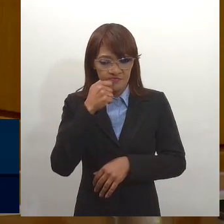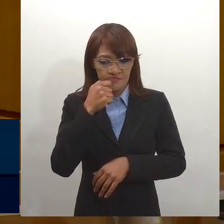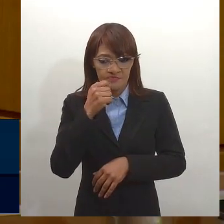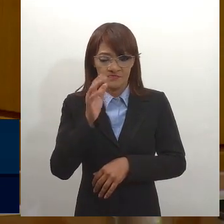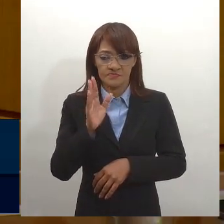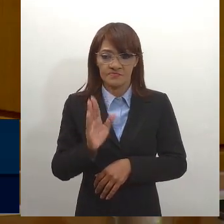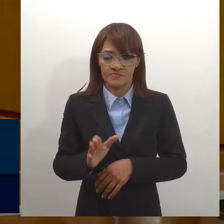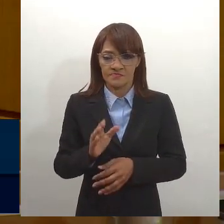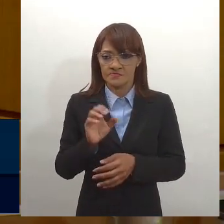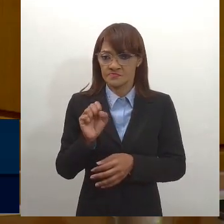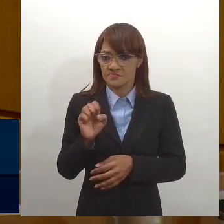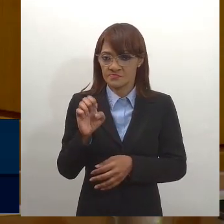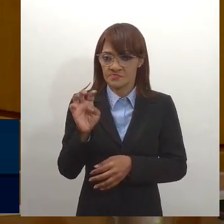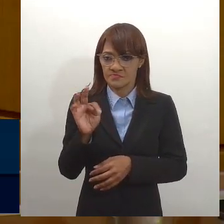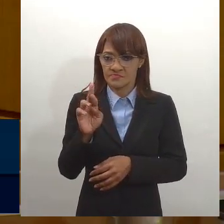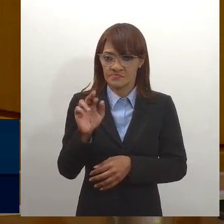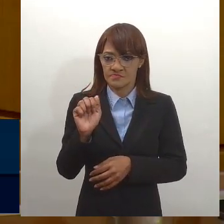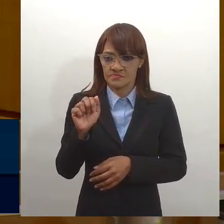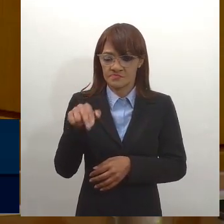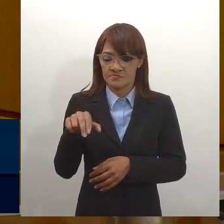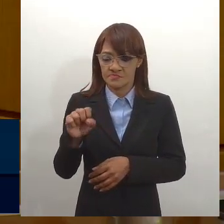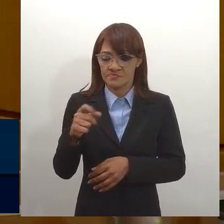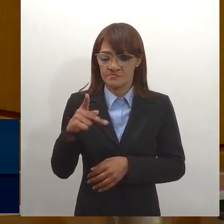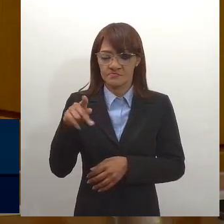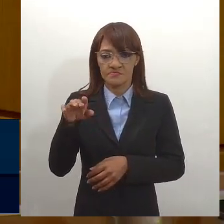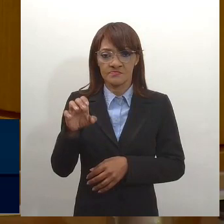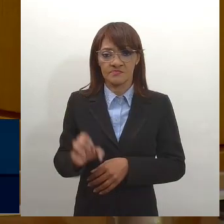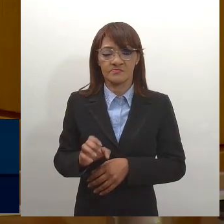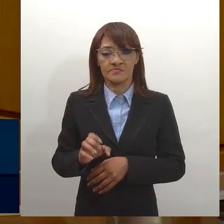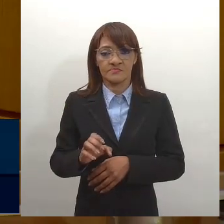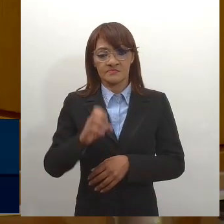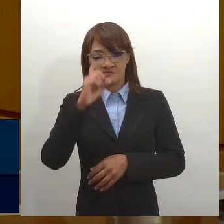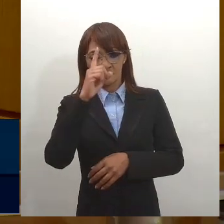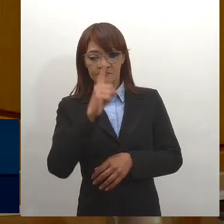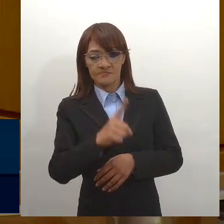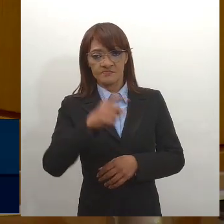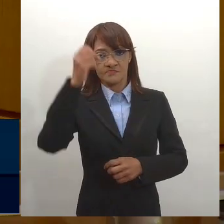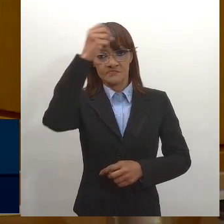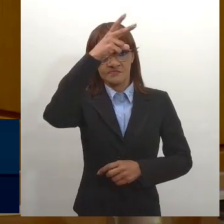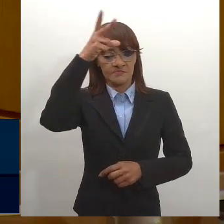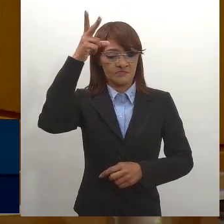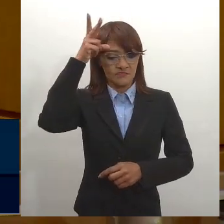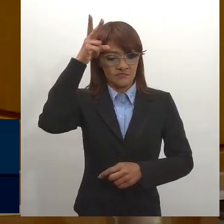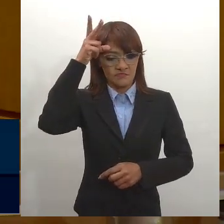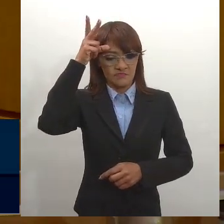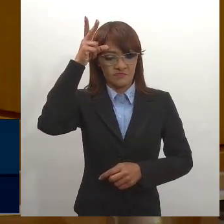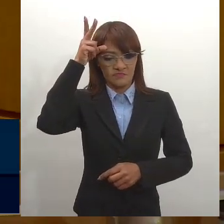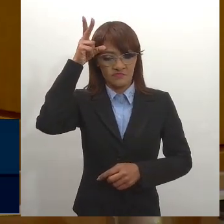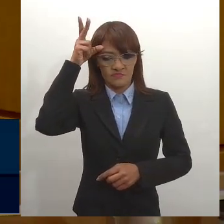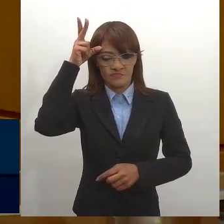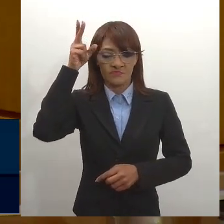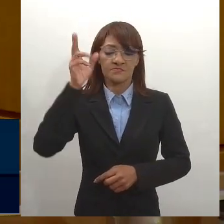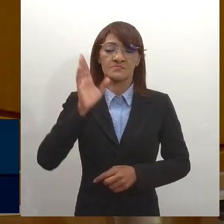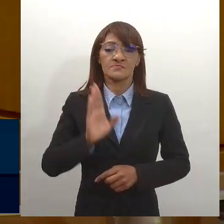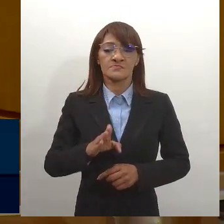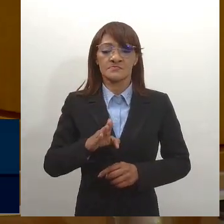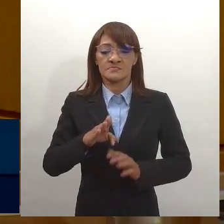a Prefeitura de Aracaju uma planilha considerando ideal um aumento